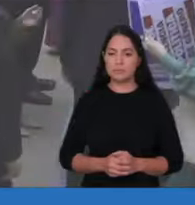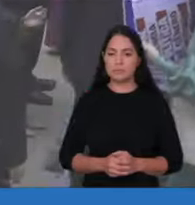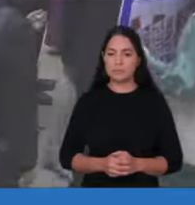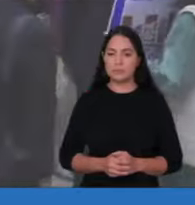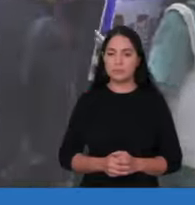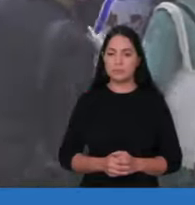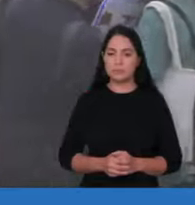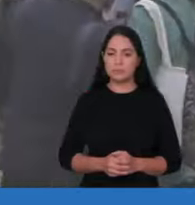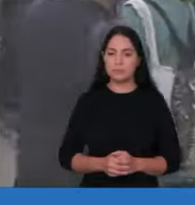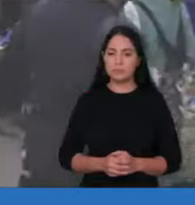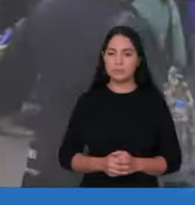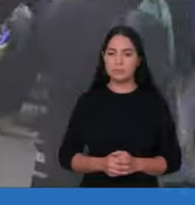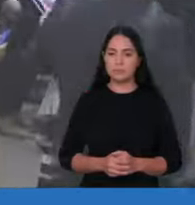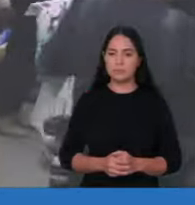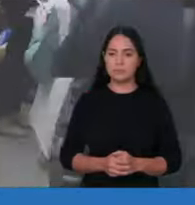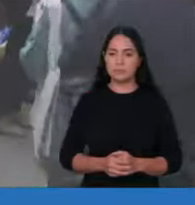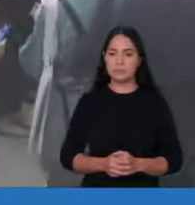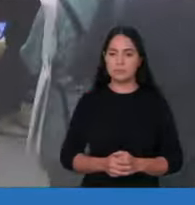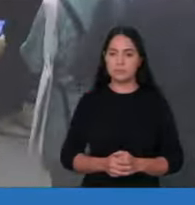Boa